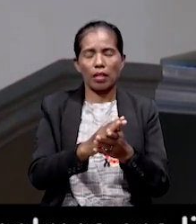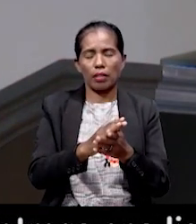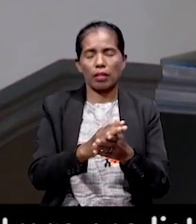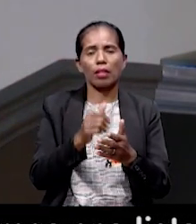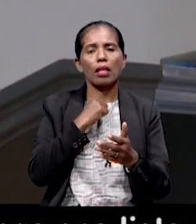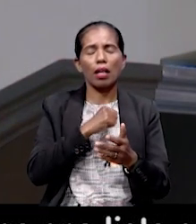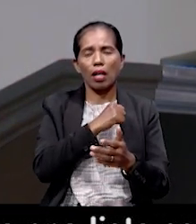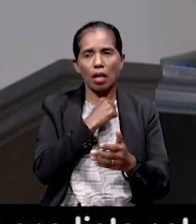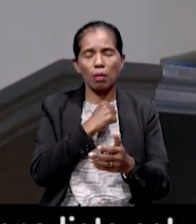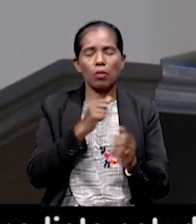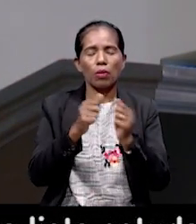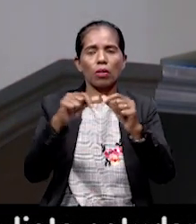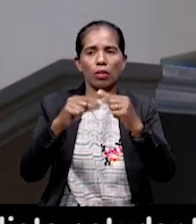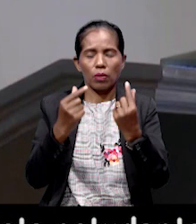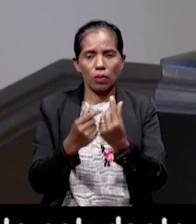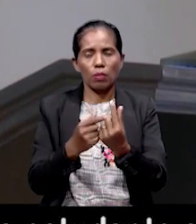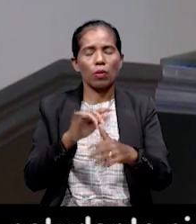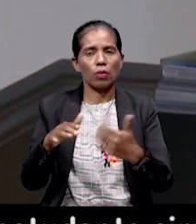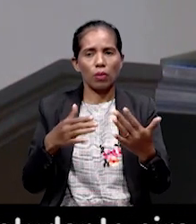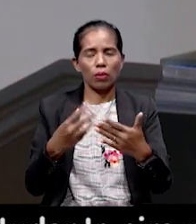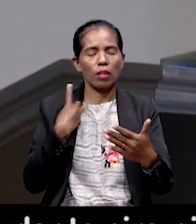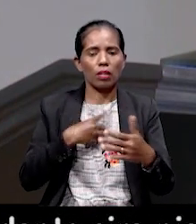hare kata